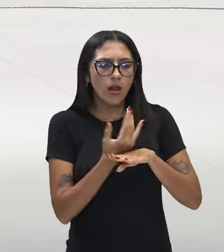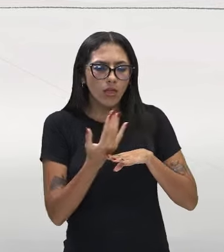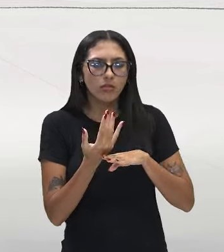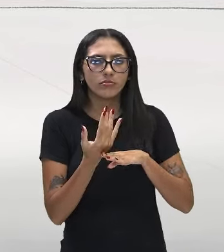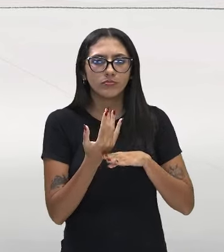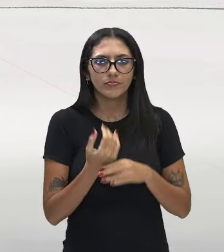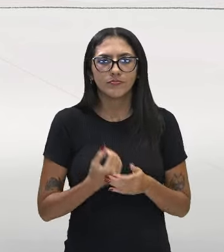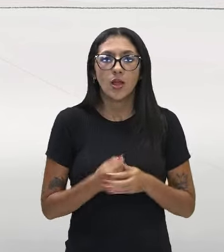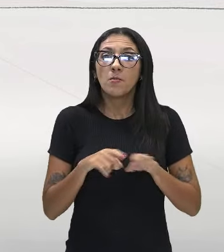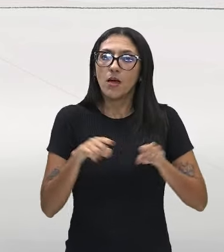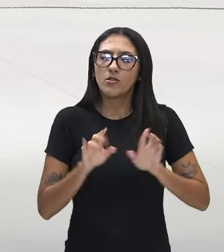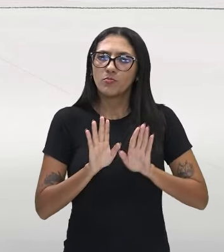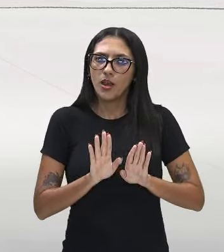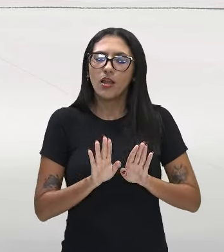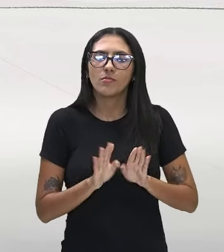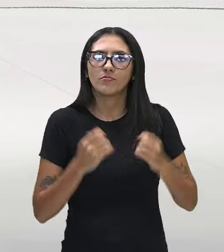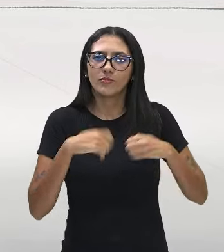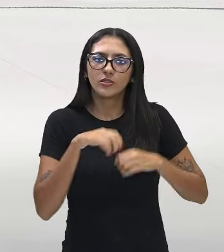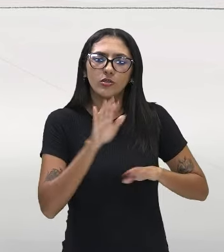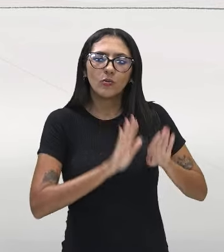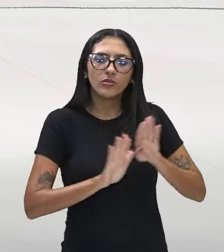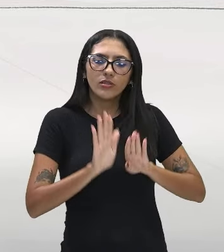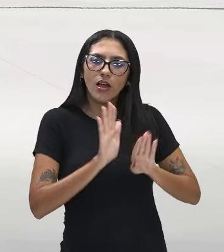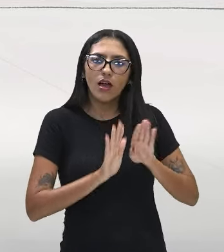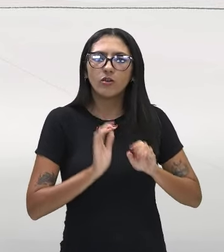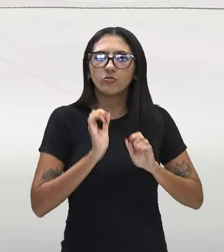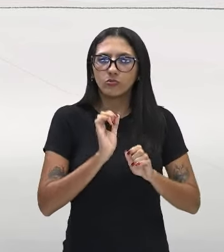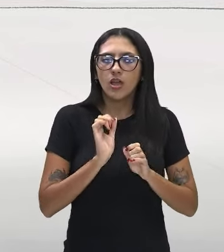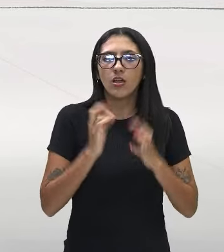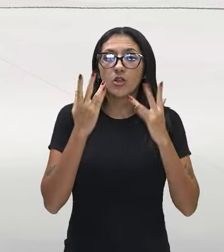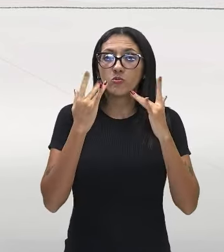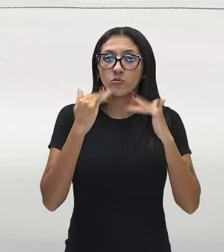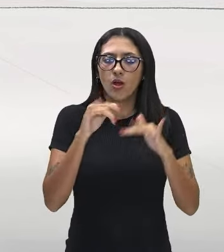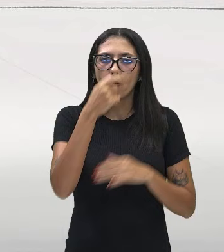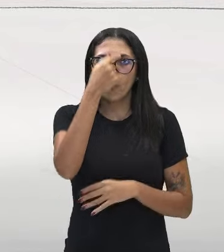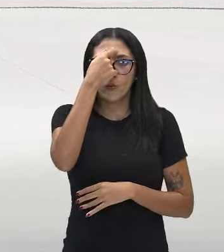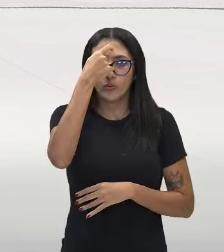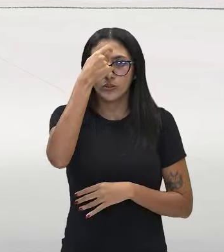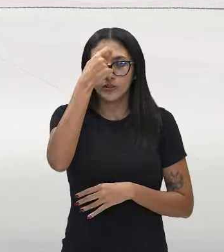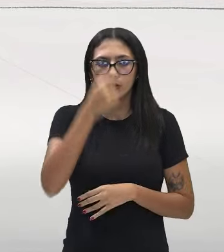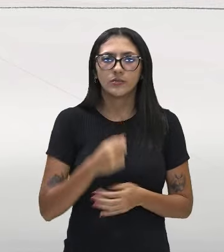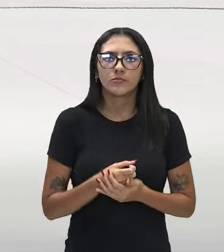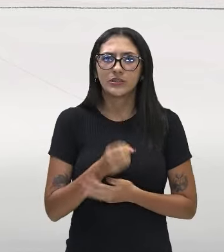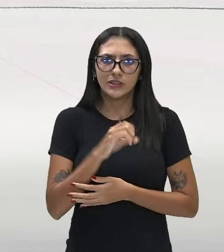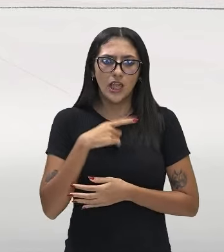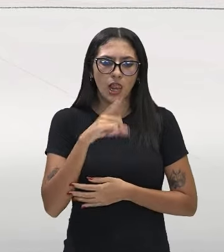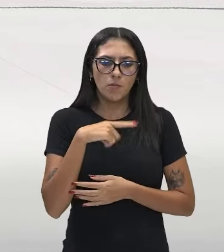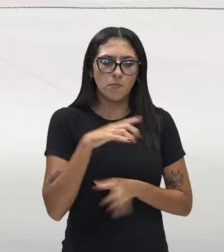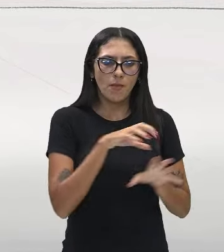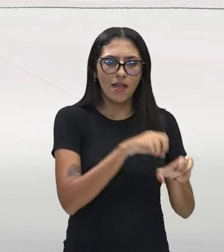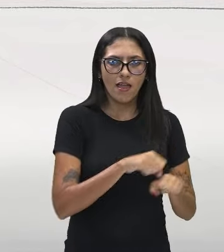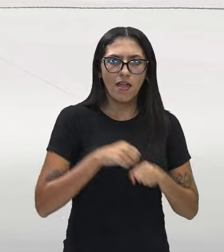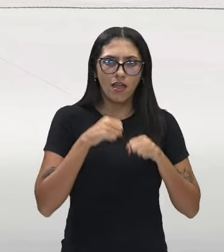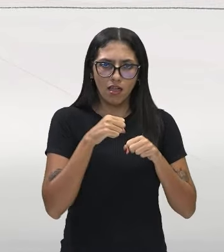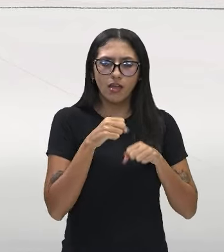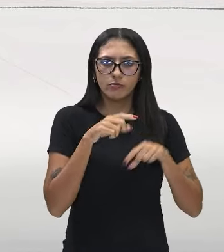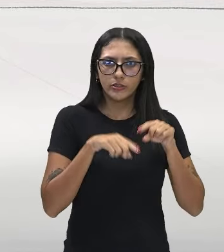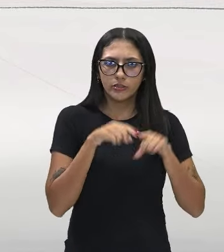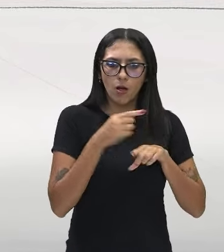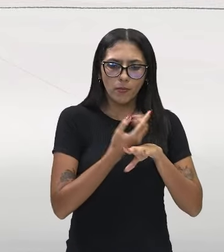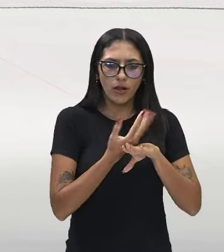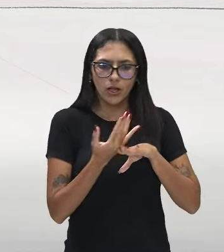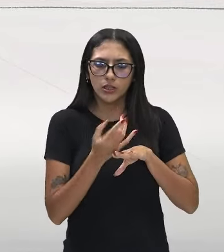certo ali cuidado, né? Por causa da sustentabilidade, né? Então, assim, o que era retirado também tinha um retorno, né? E aí